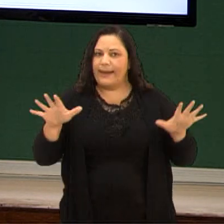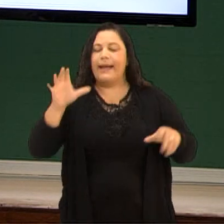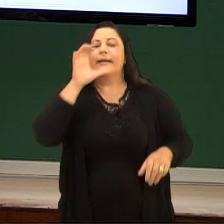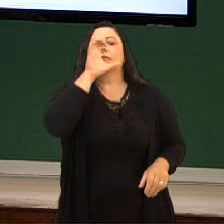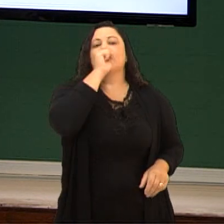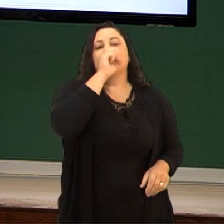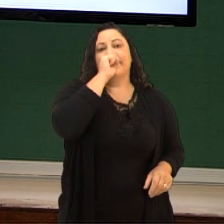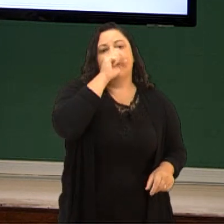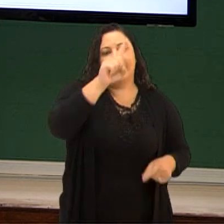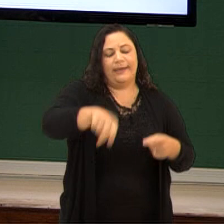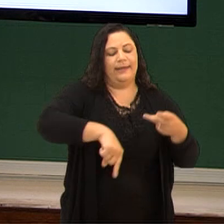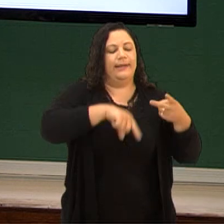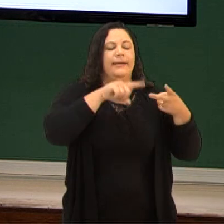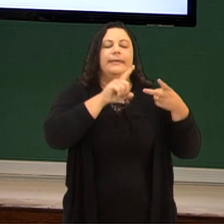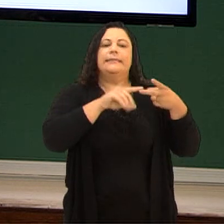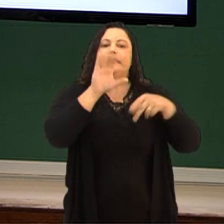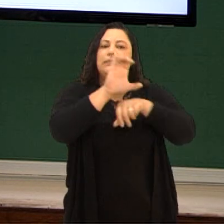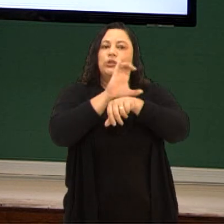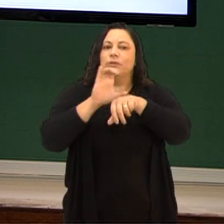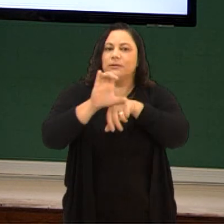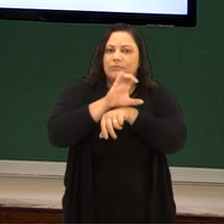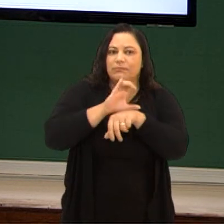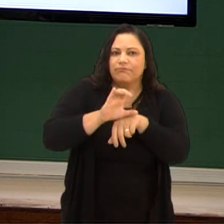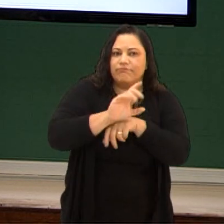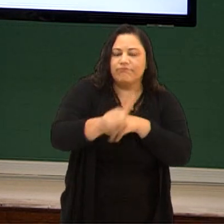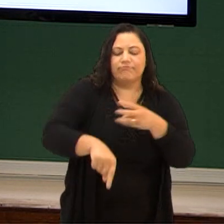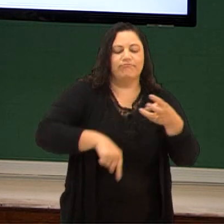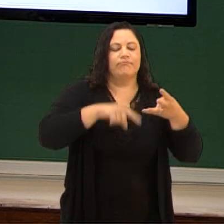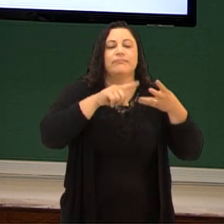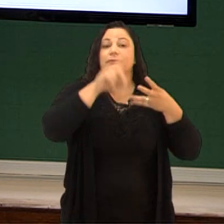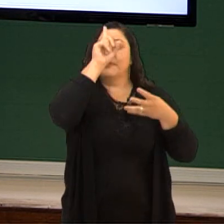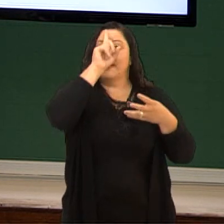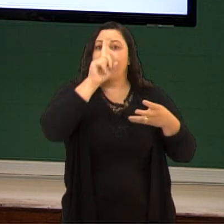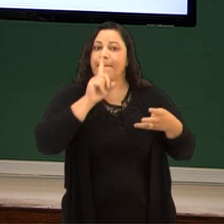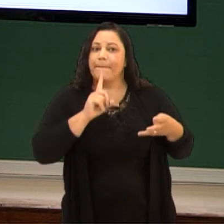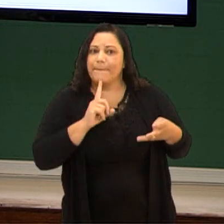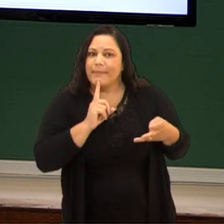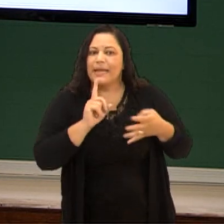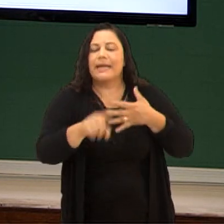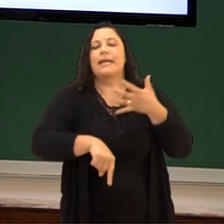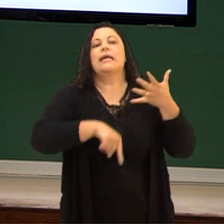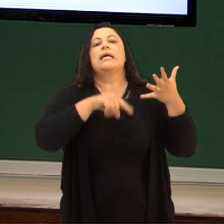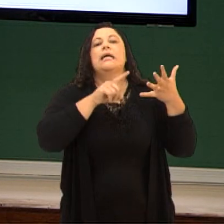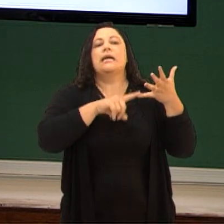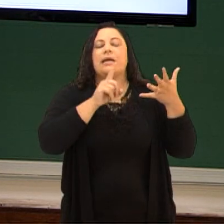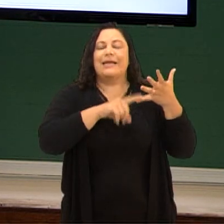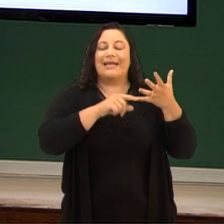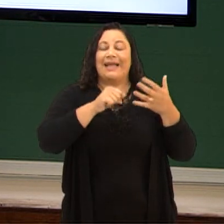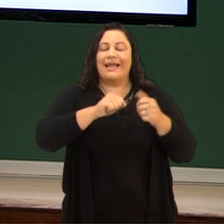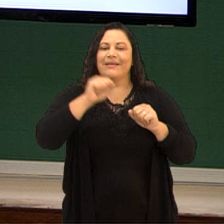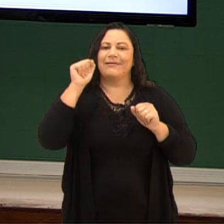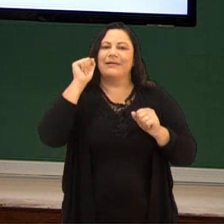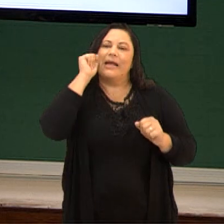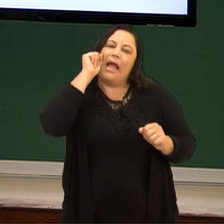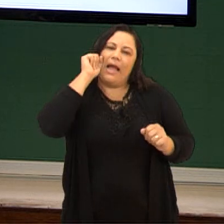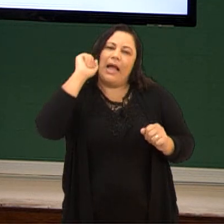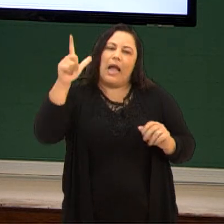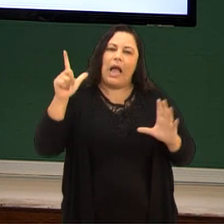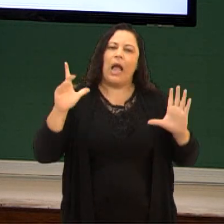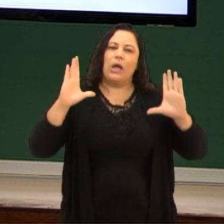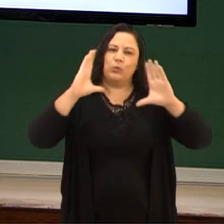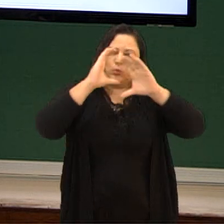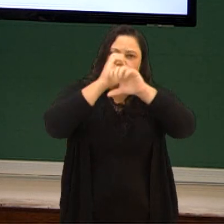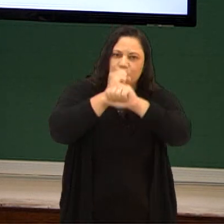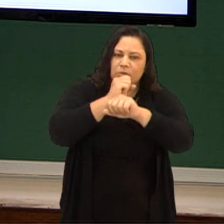laranja, outra divisão em cinza, outra divisão em amarelo e outra divisão em azul escuro. Então, quer dizer que se eu dividir